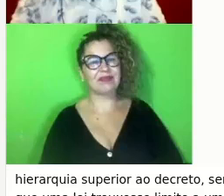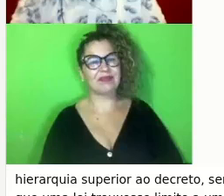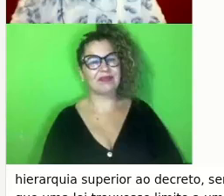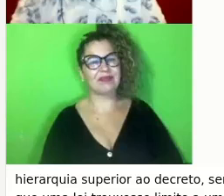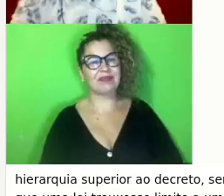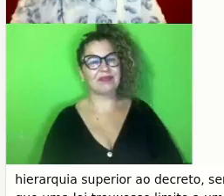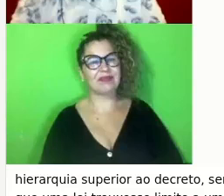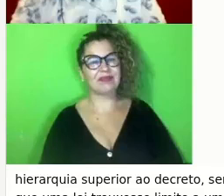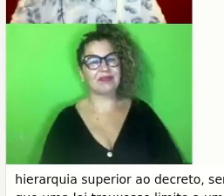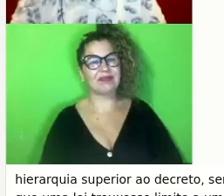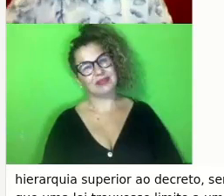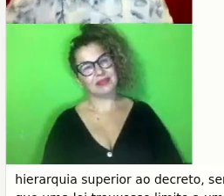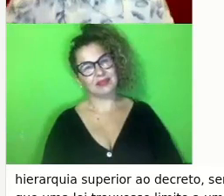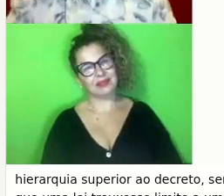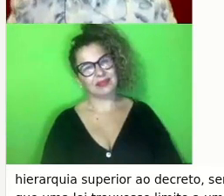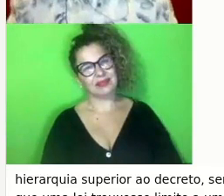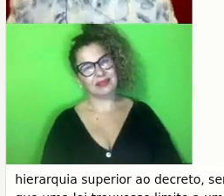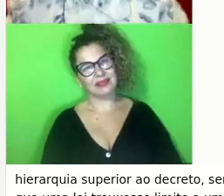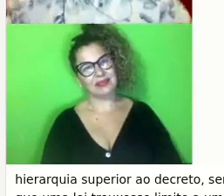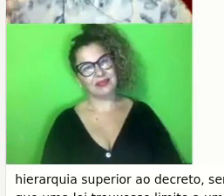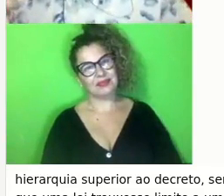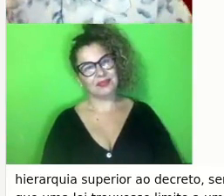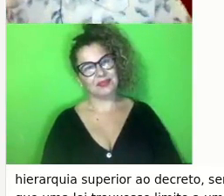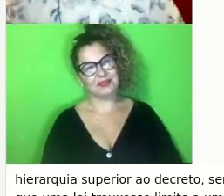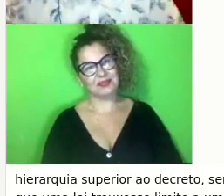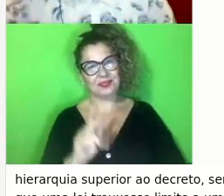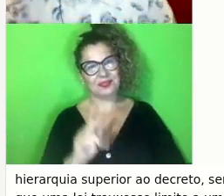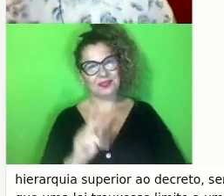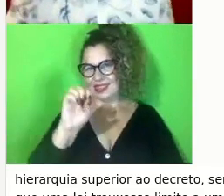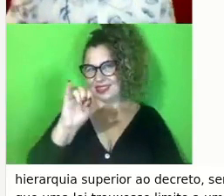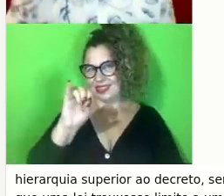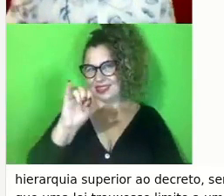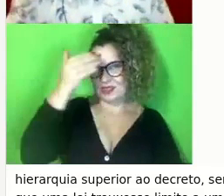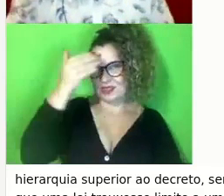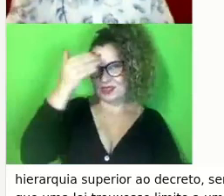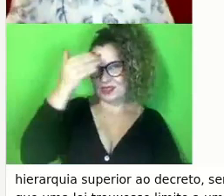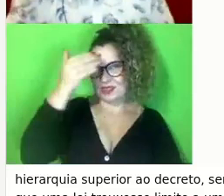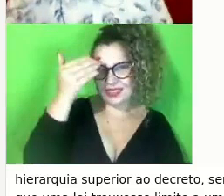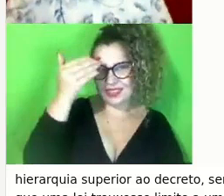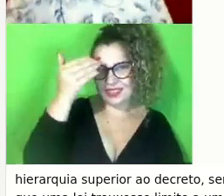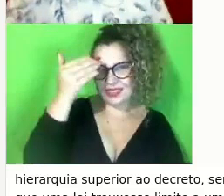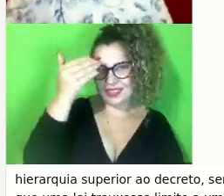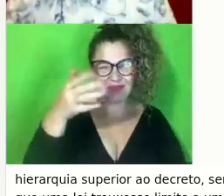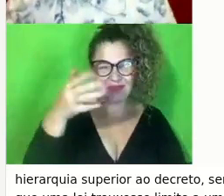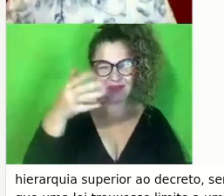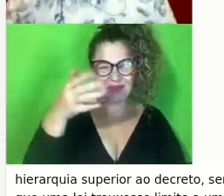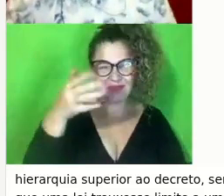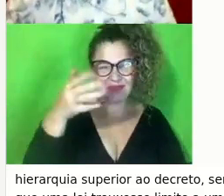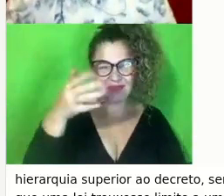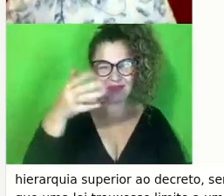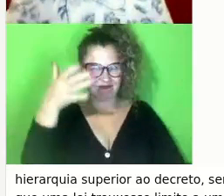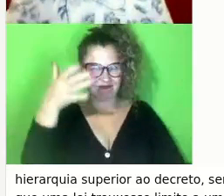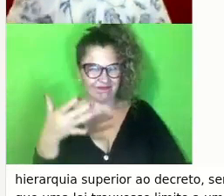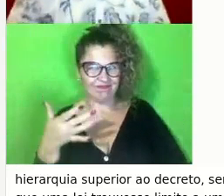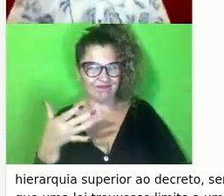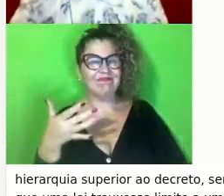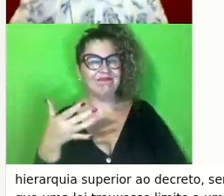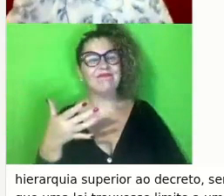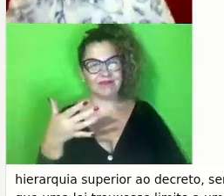Muito obrigado pela sua fala, pelos seus apontamentos. As falas sua,